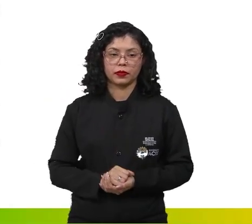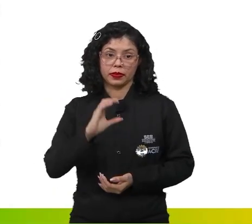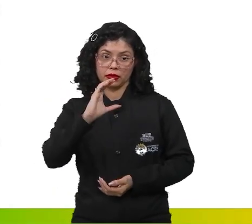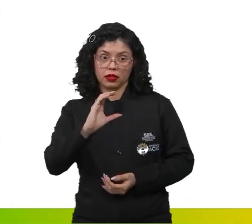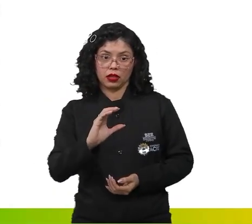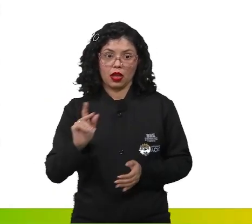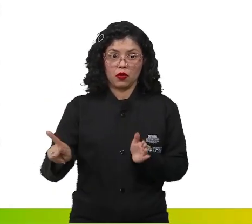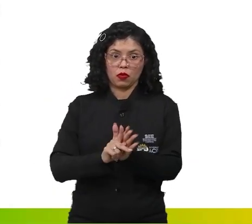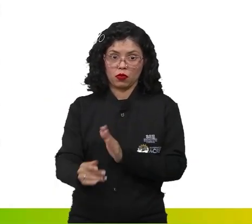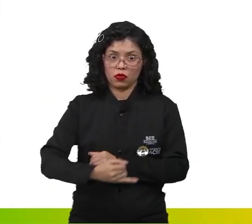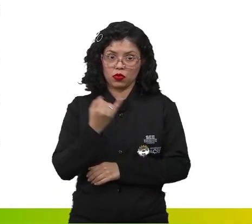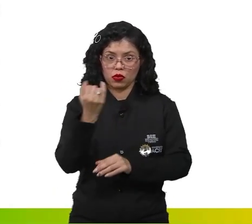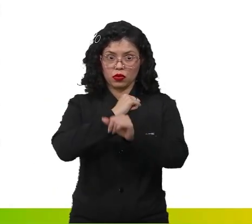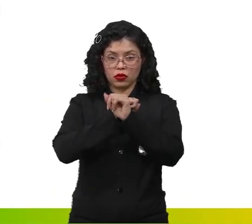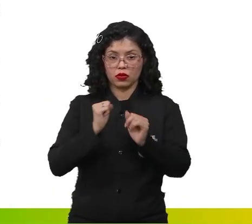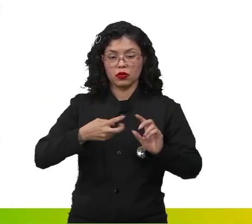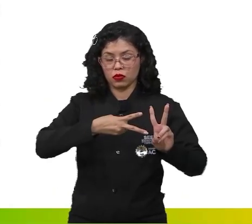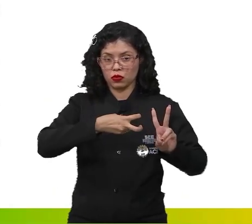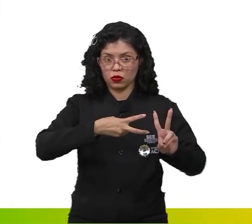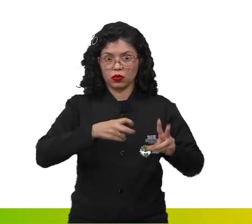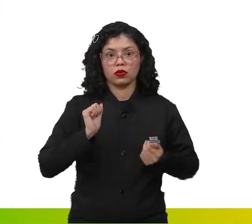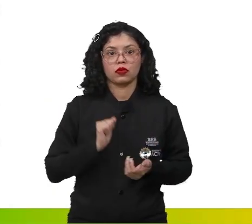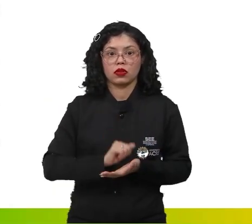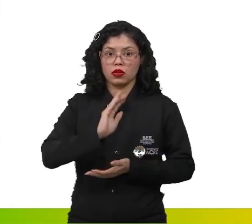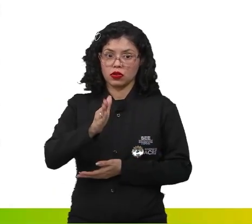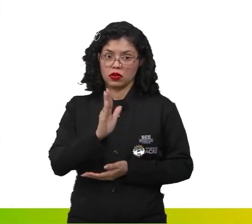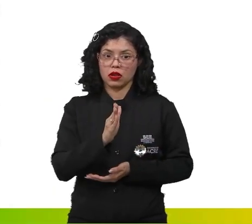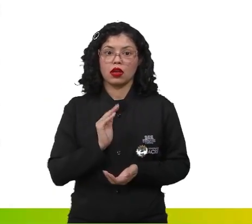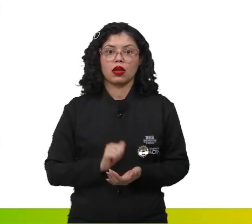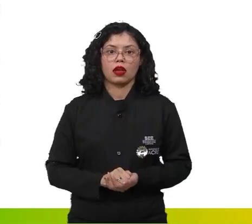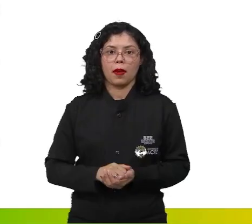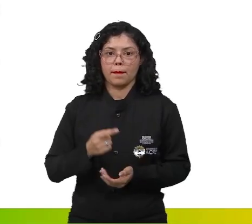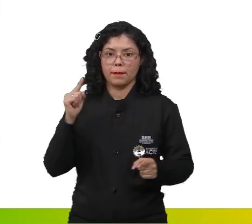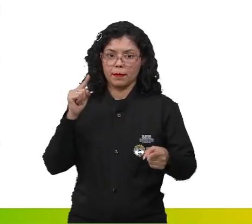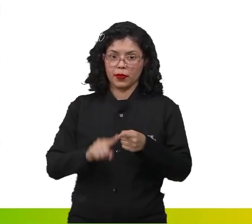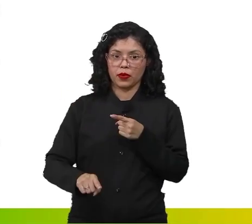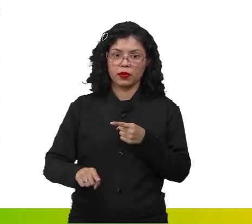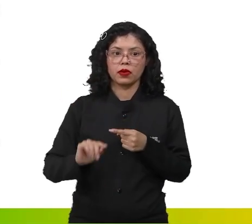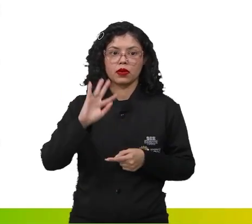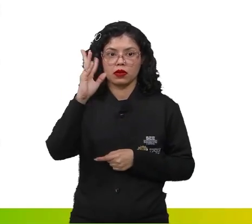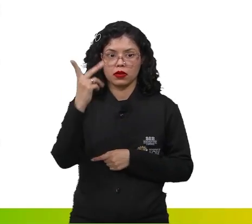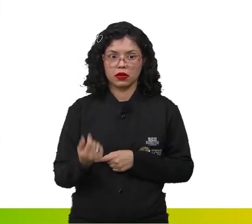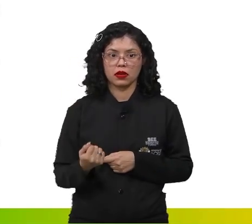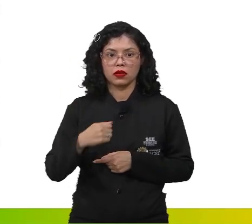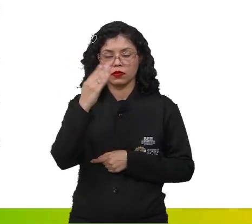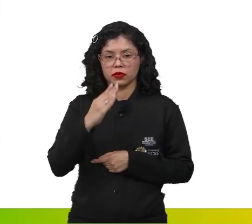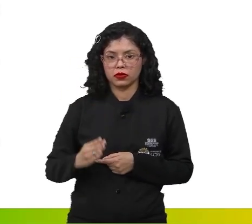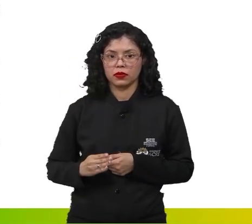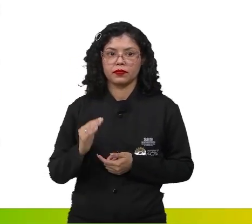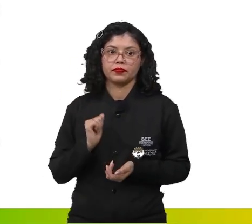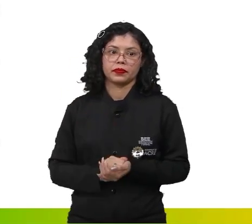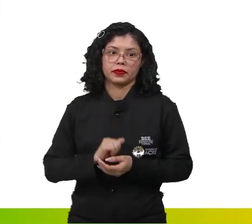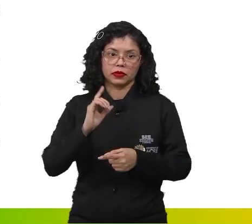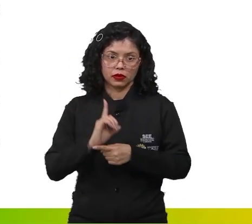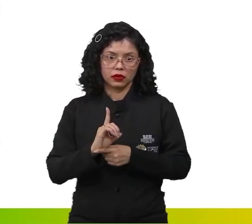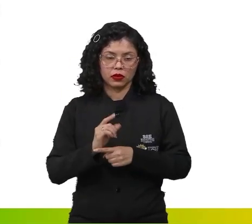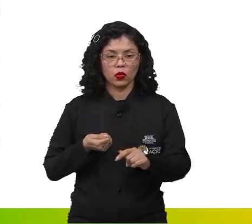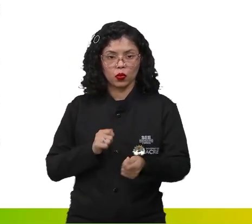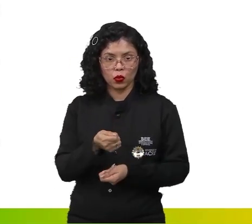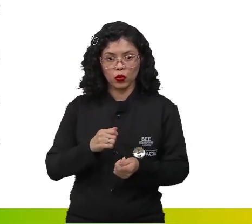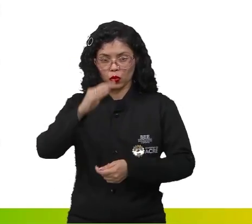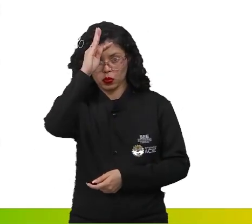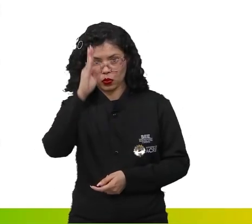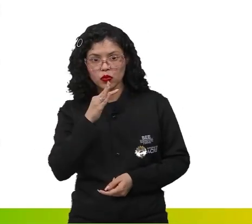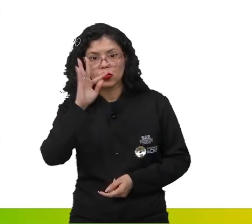A exclusividade da escravidão indígena, já que a coroa portuguesa proibiu a vinda de africanos para o Brasil. D. A manutenção